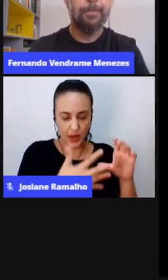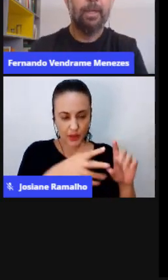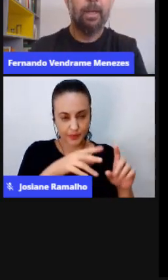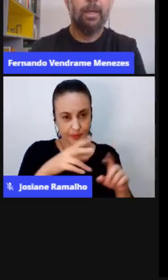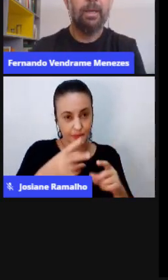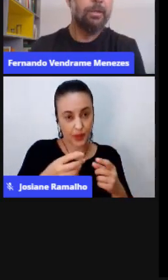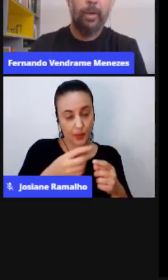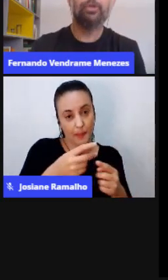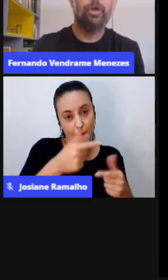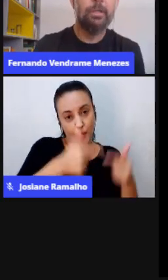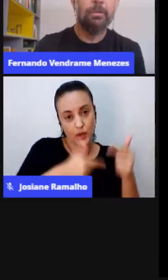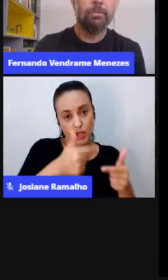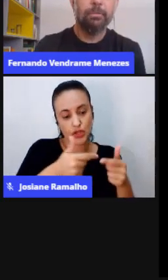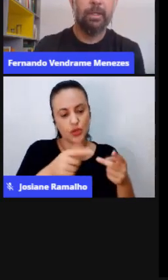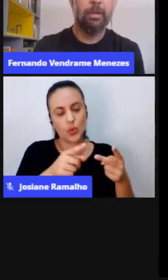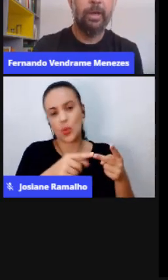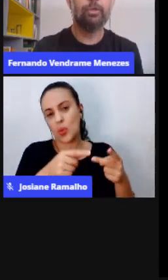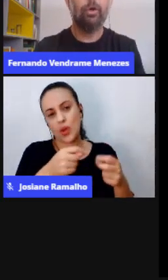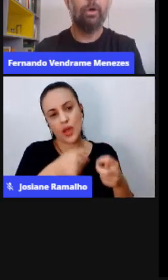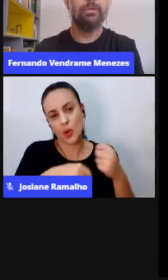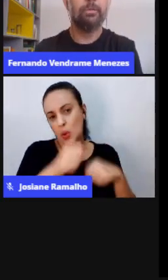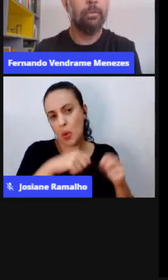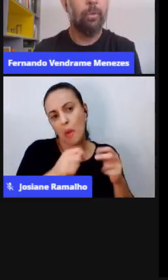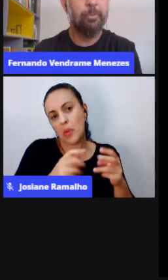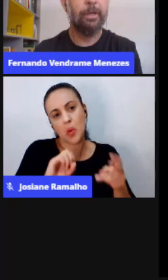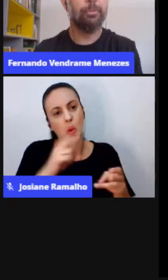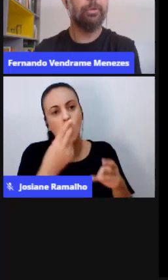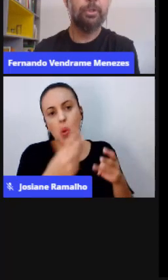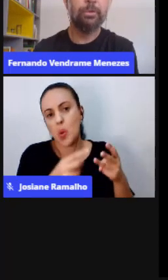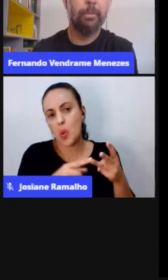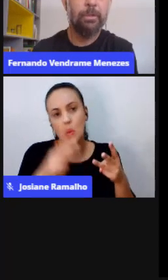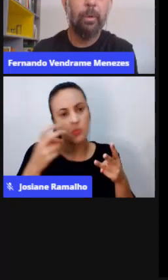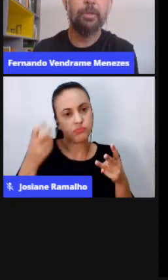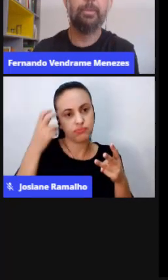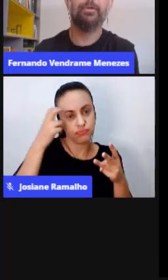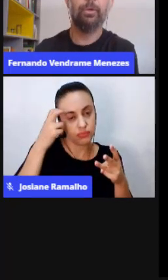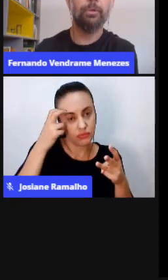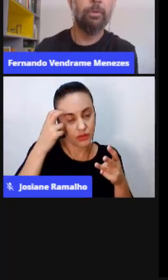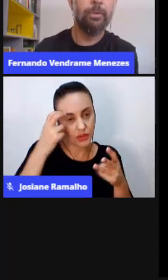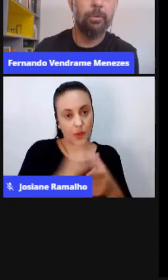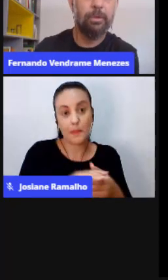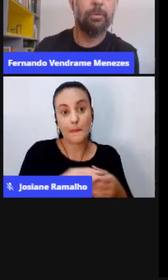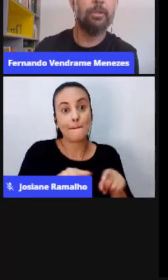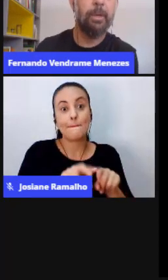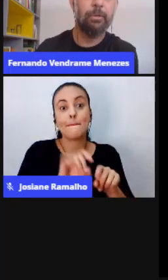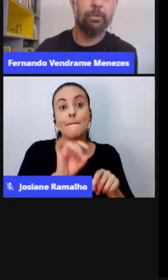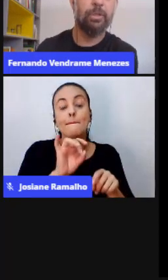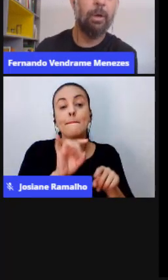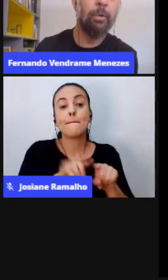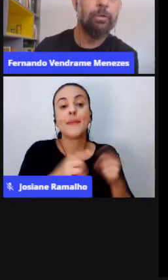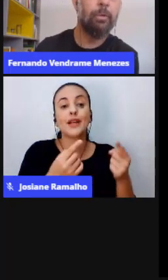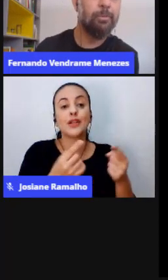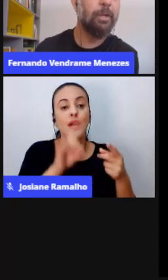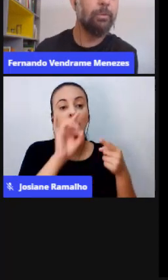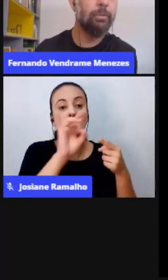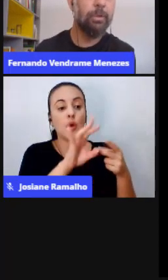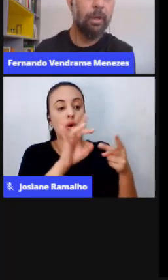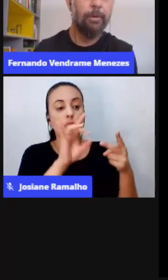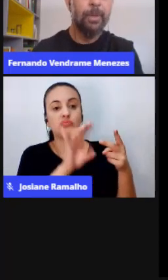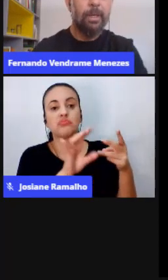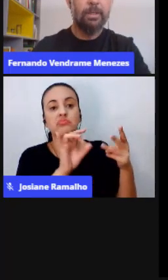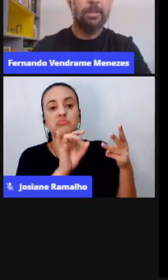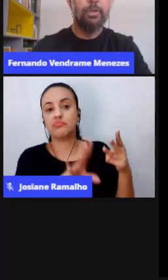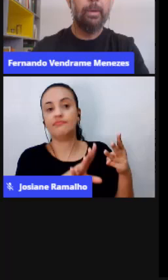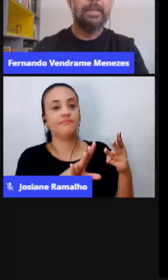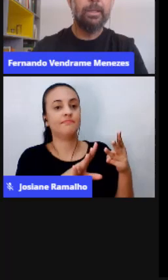mas ele não é só isso, né, não é só o aspecto político, não é só o aspecto econômico, não é só o aspecto social ou só o aspecto